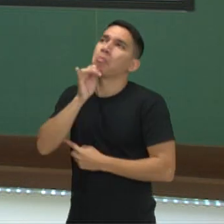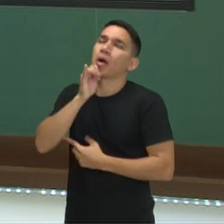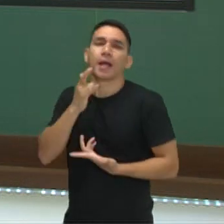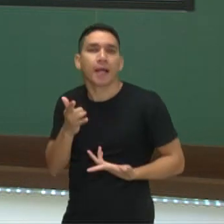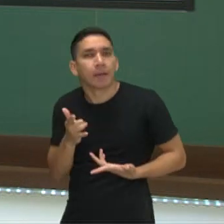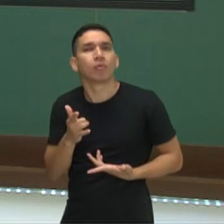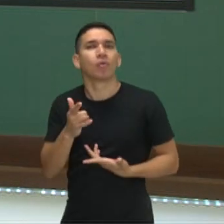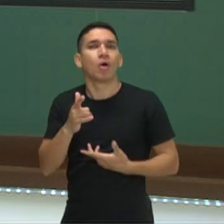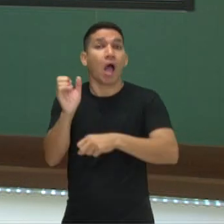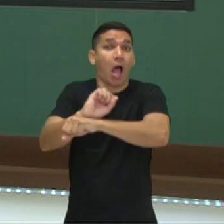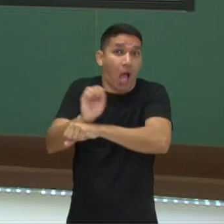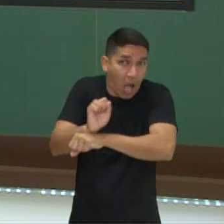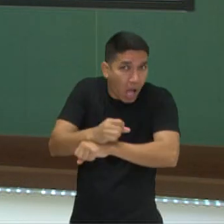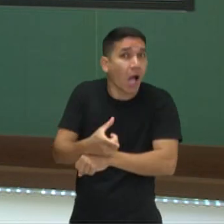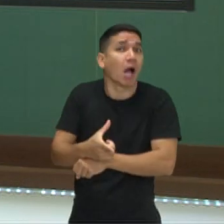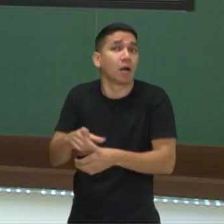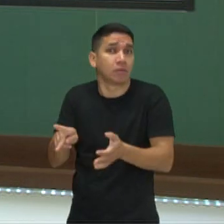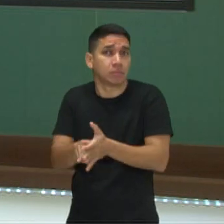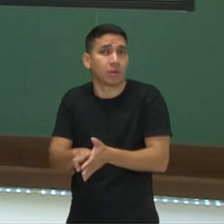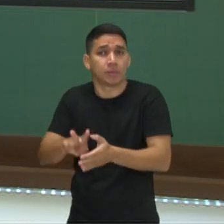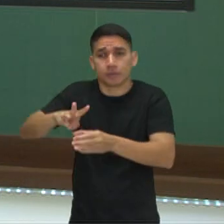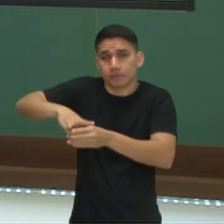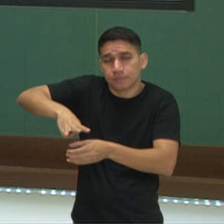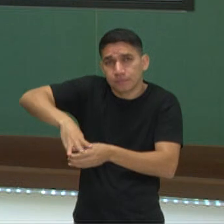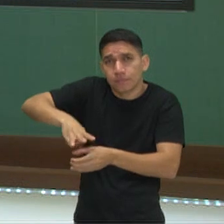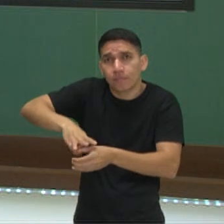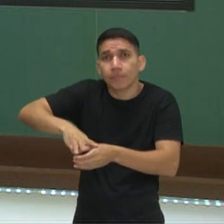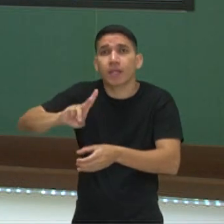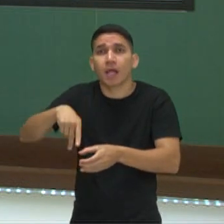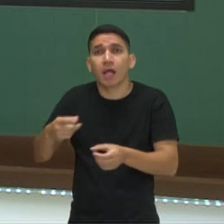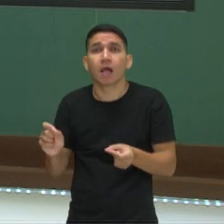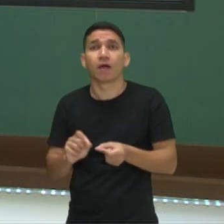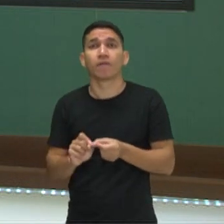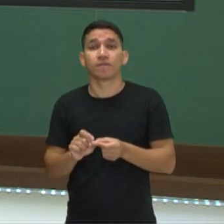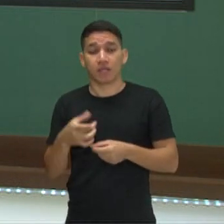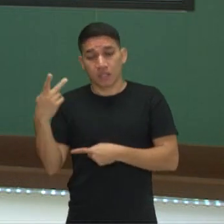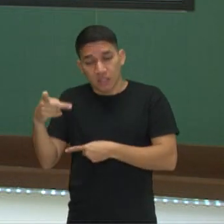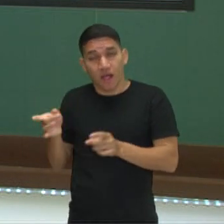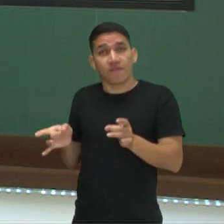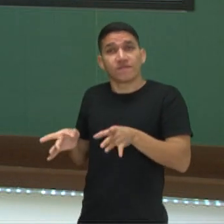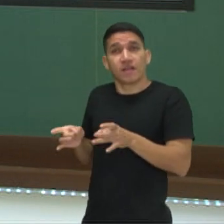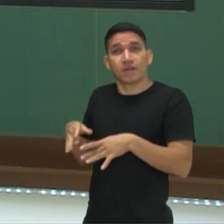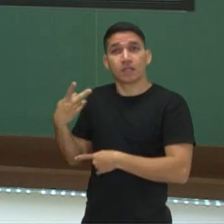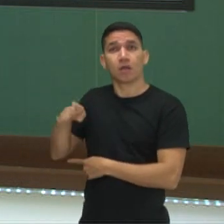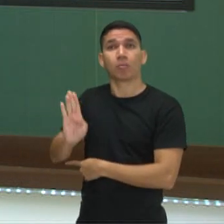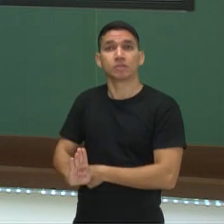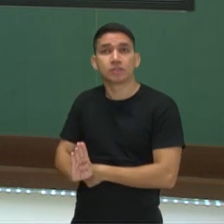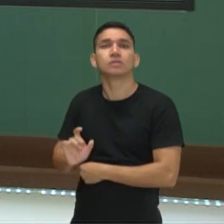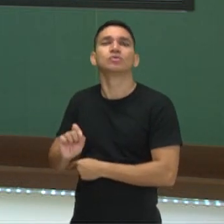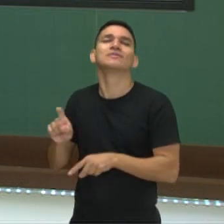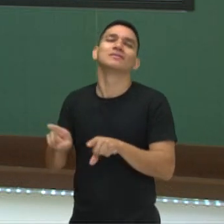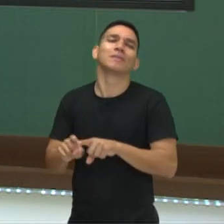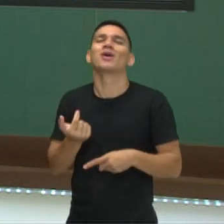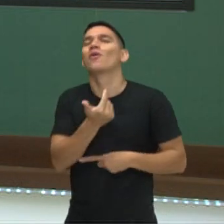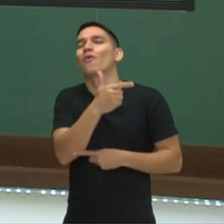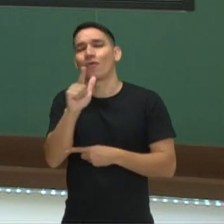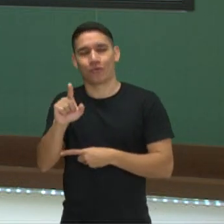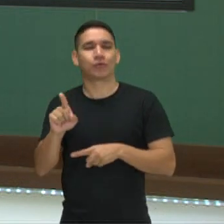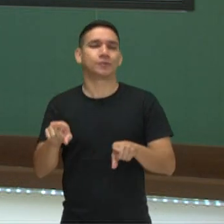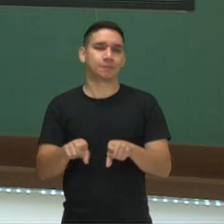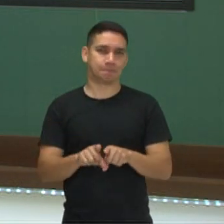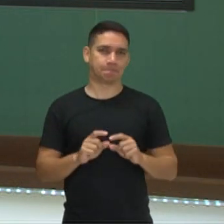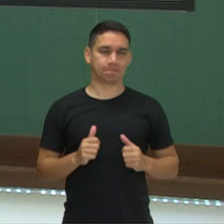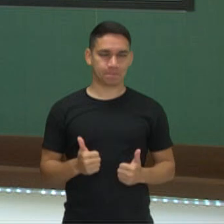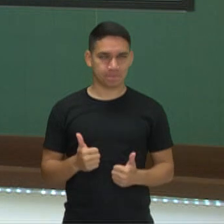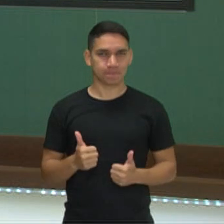da Volkswagen, por exemplo, são fabricados e alguns modelos são vendidos para o Brasil, além de outros também,